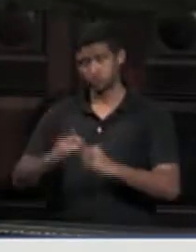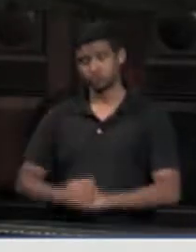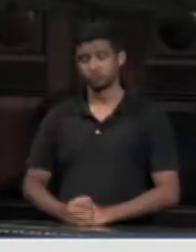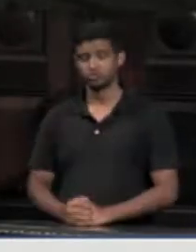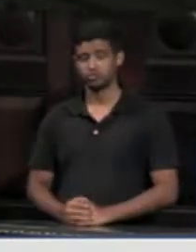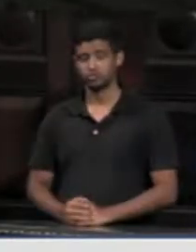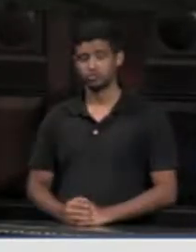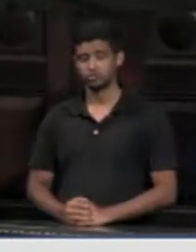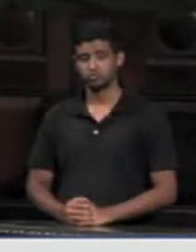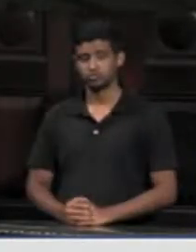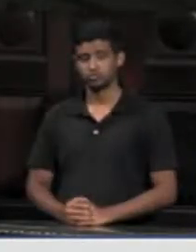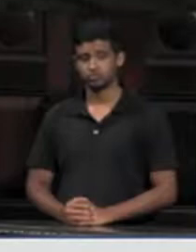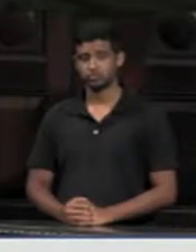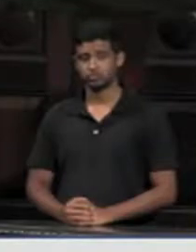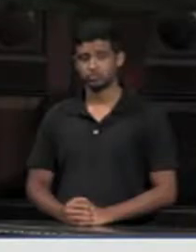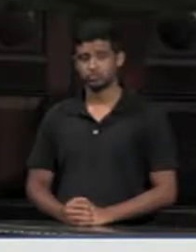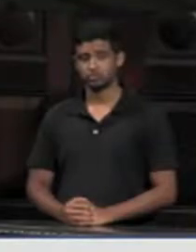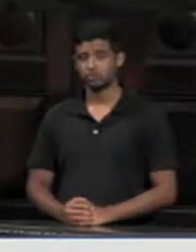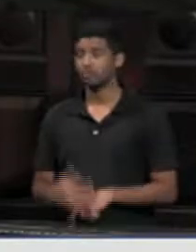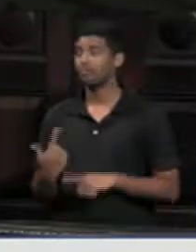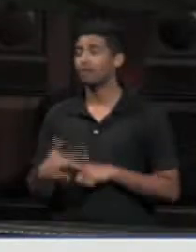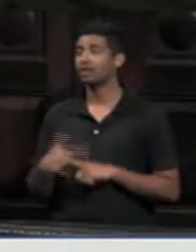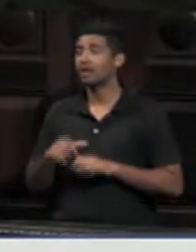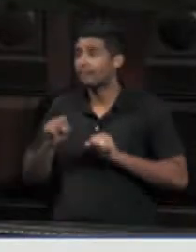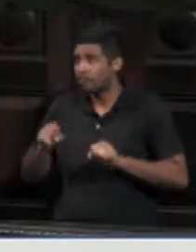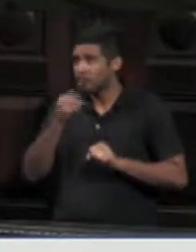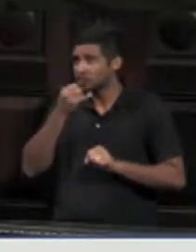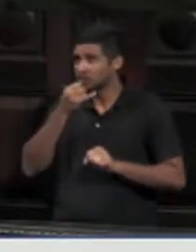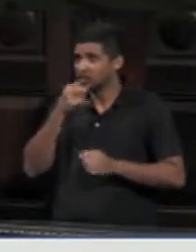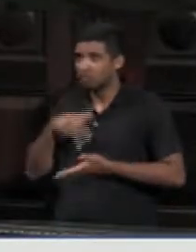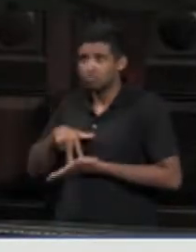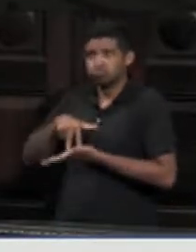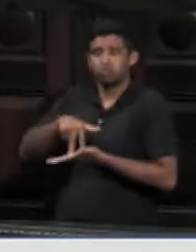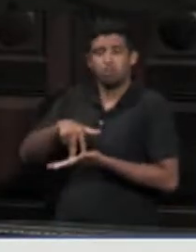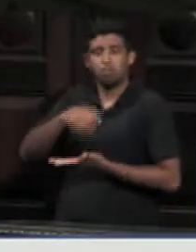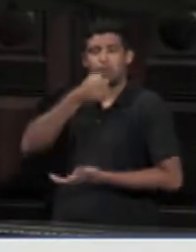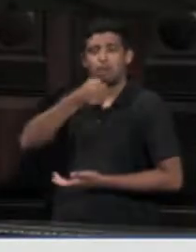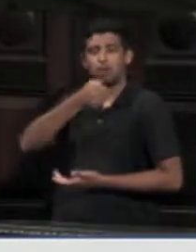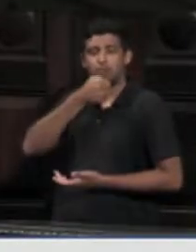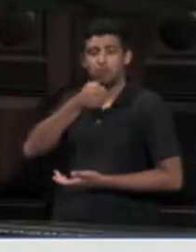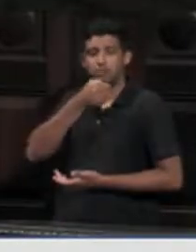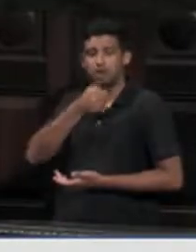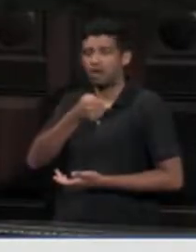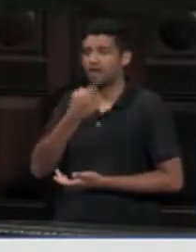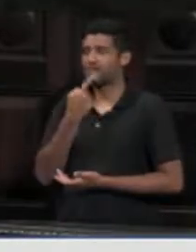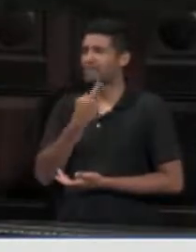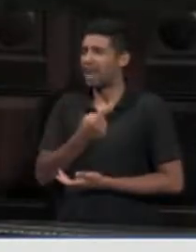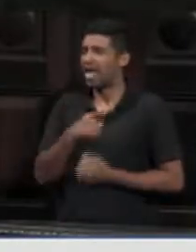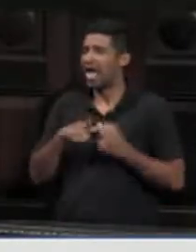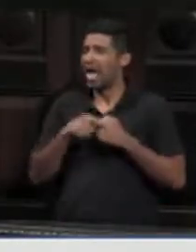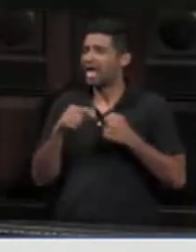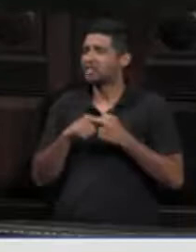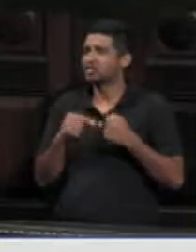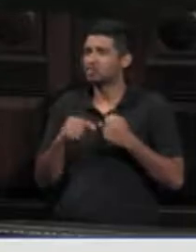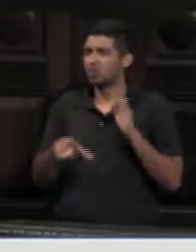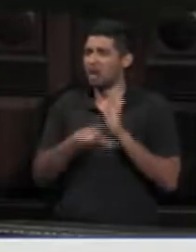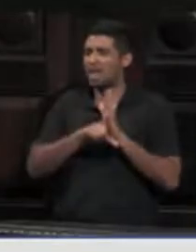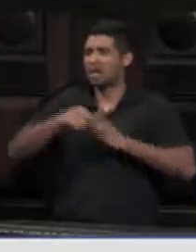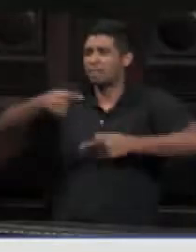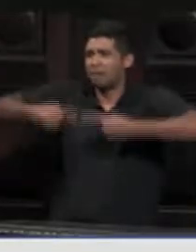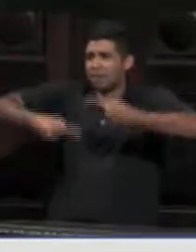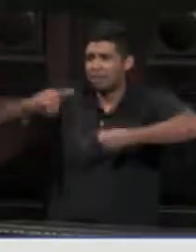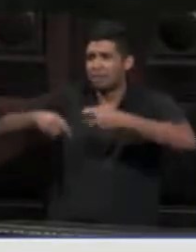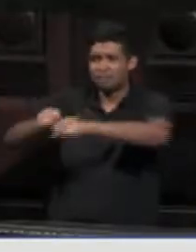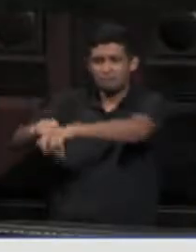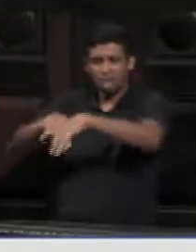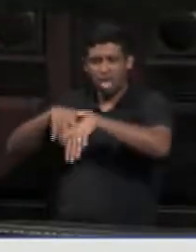seja, que a gente não faça uma lei aqui revogando artigos de uma lei que foi amplamente discutida em audiência pública. Está